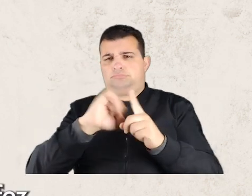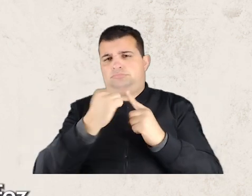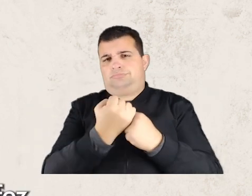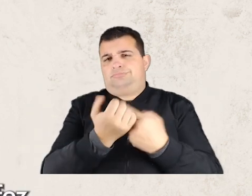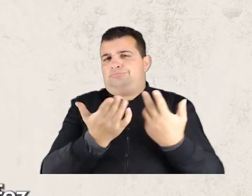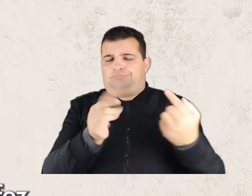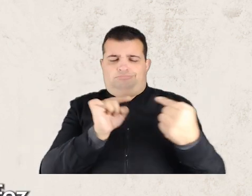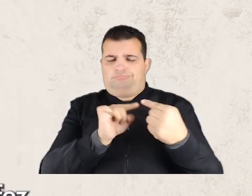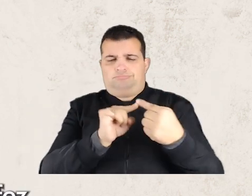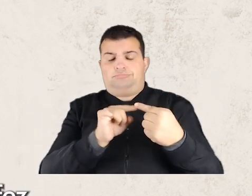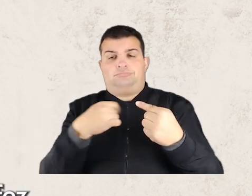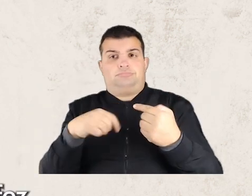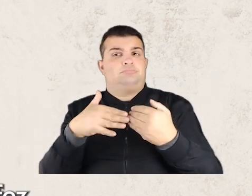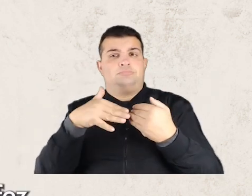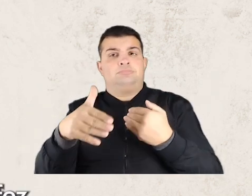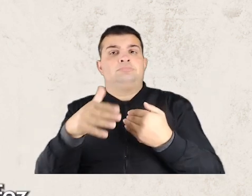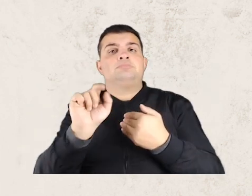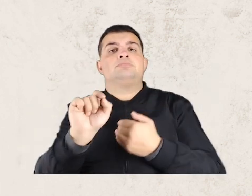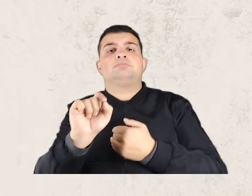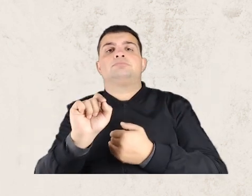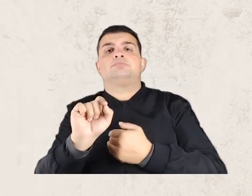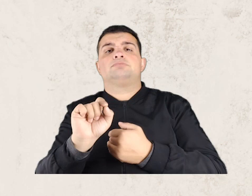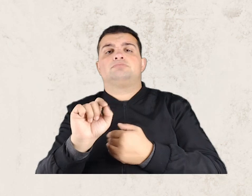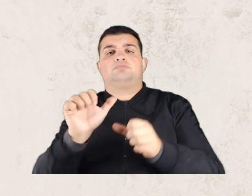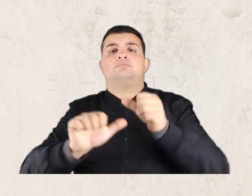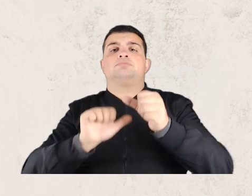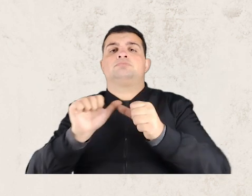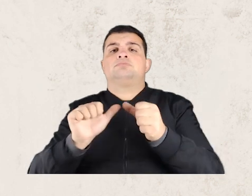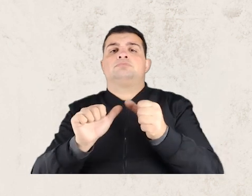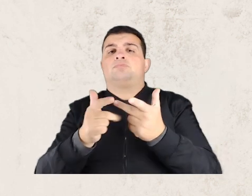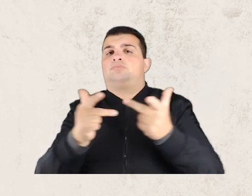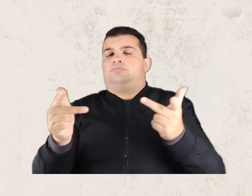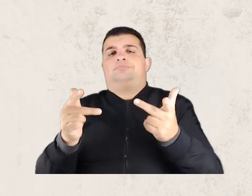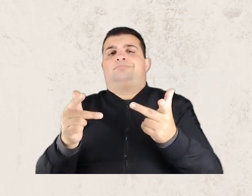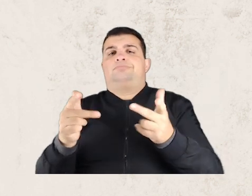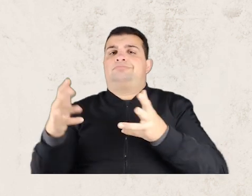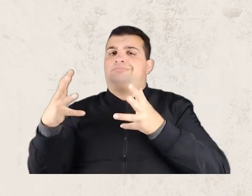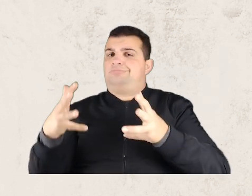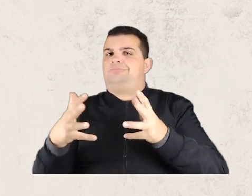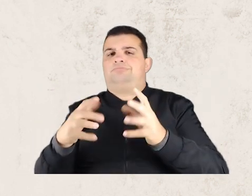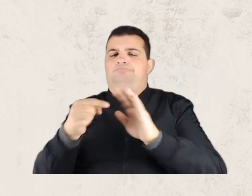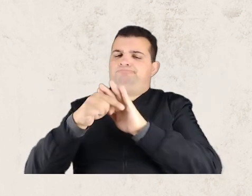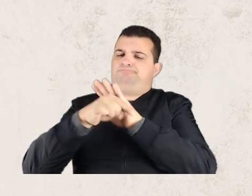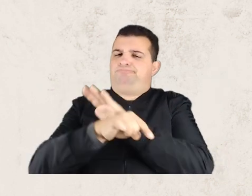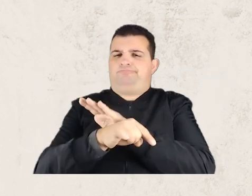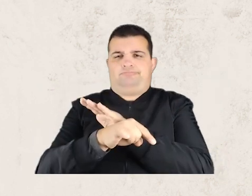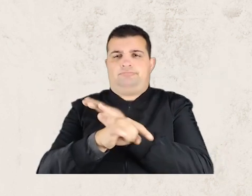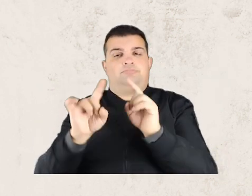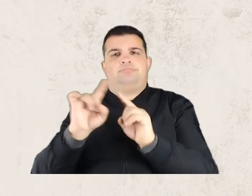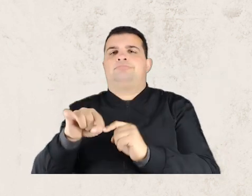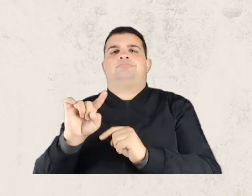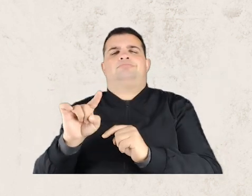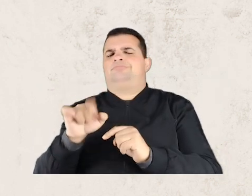opinião, a psicologia social faz cuidado, sempre fez. E o cuidado que a suposta psicologia clínica faz, ela é